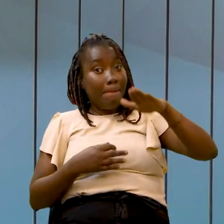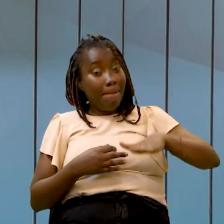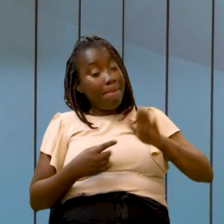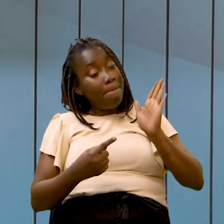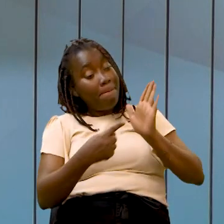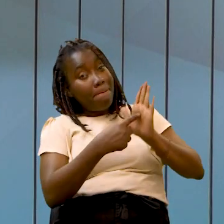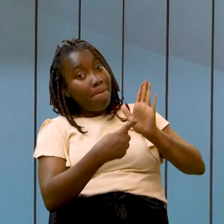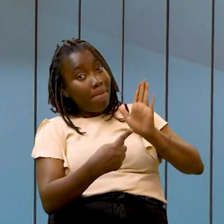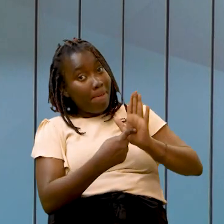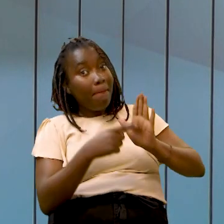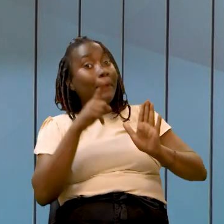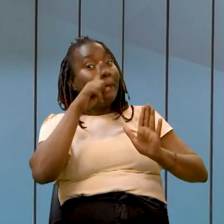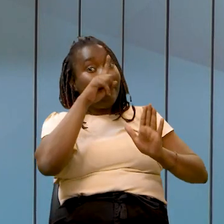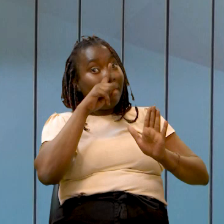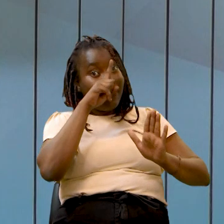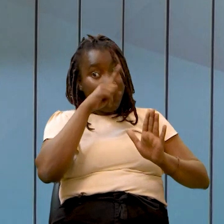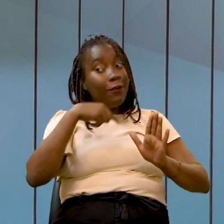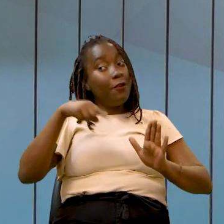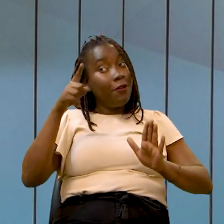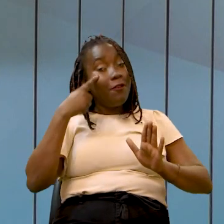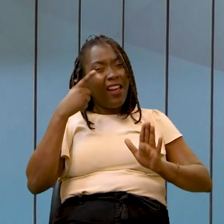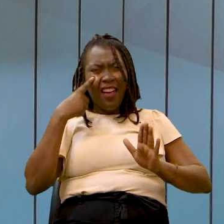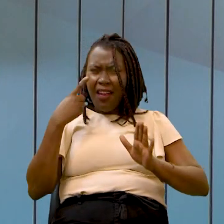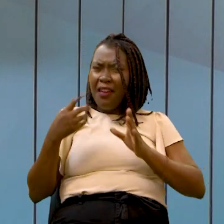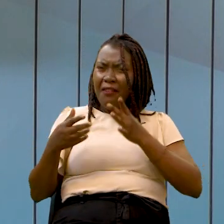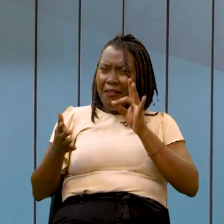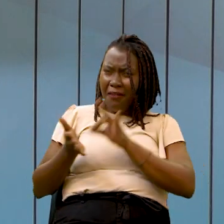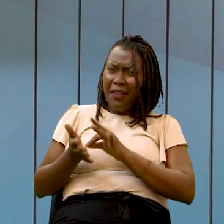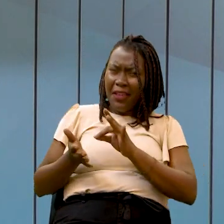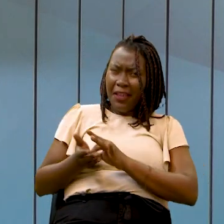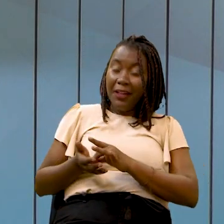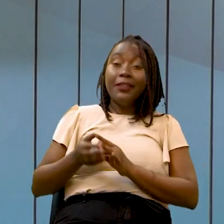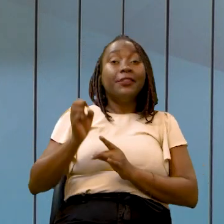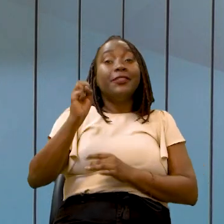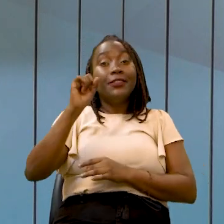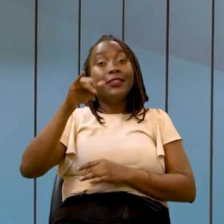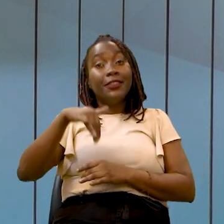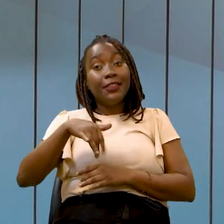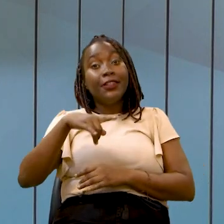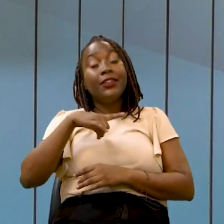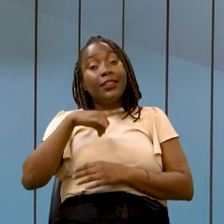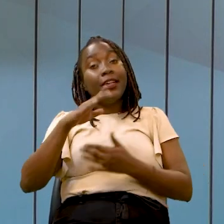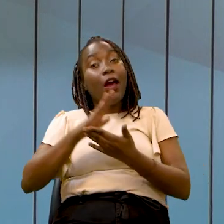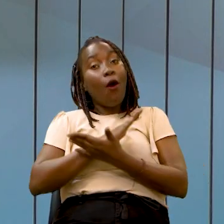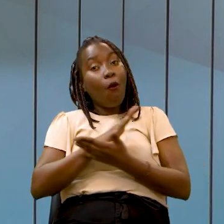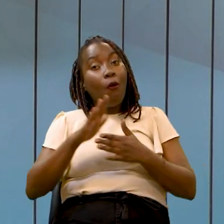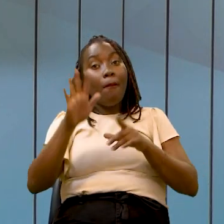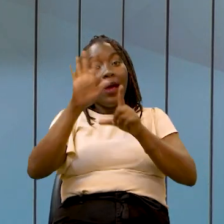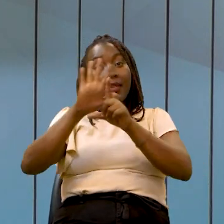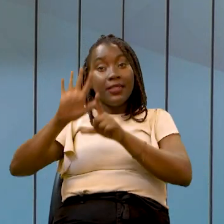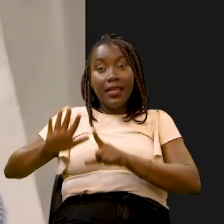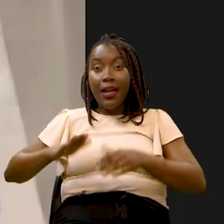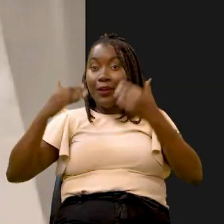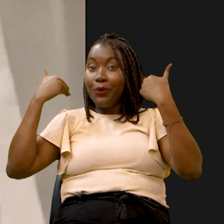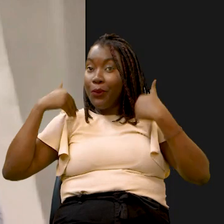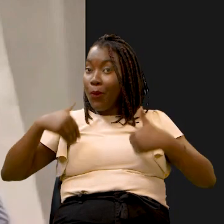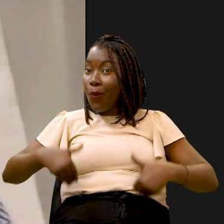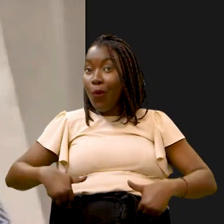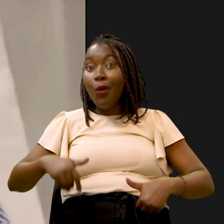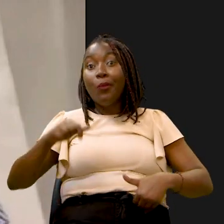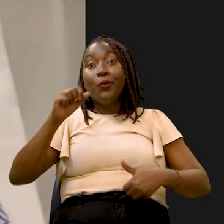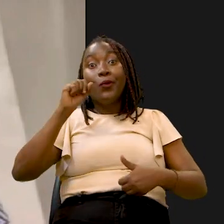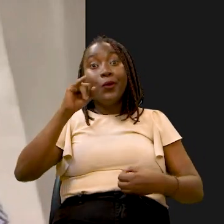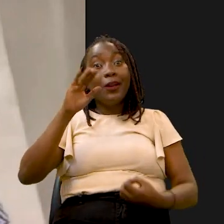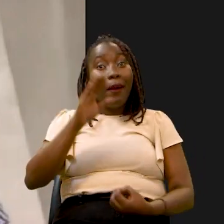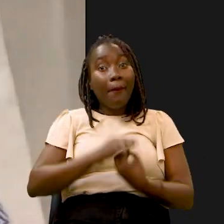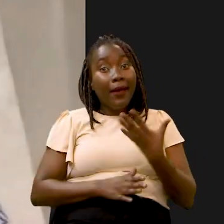pinta na planta do seu pé, vai atrás porque é perigoso. Isso é verdade? Isso confere? Sim, tem